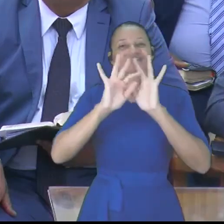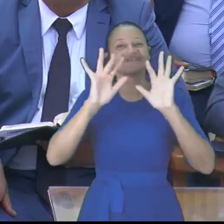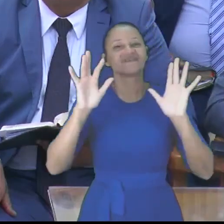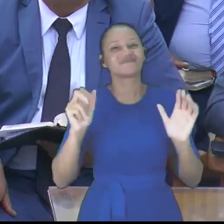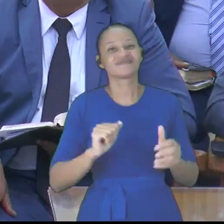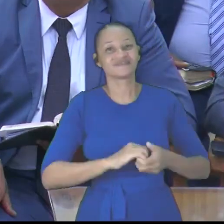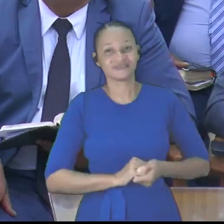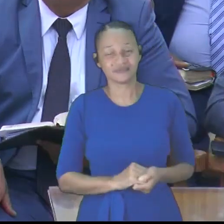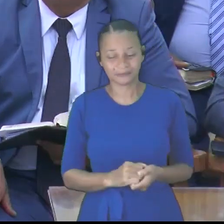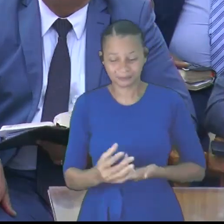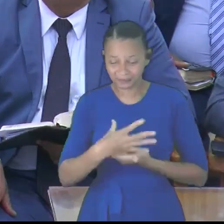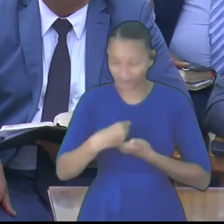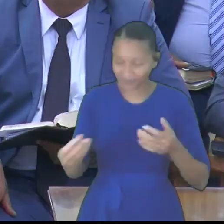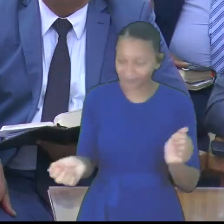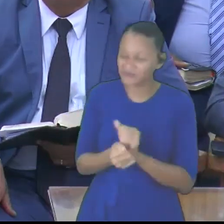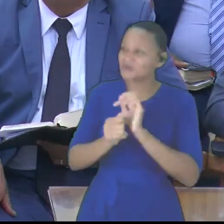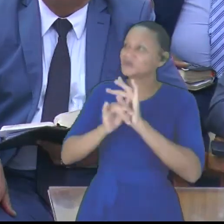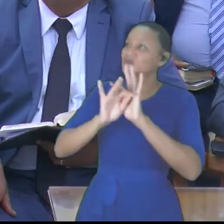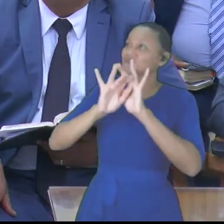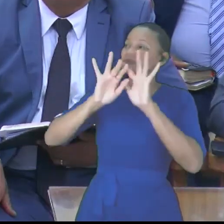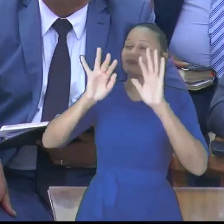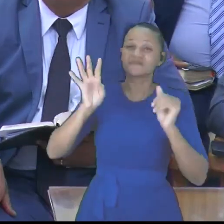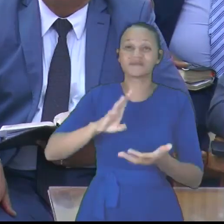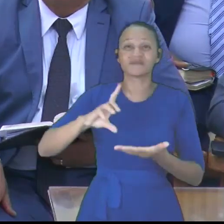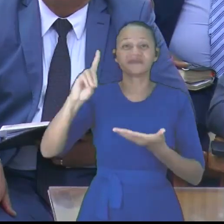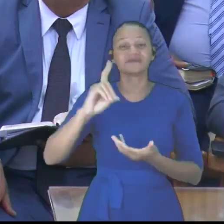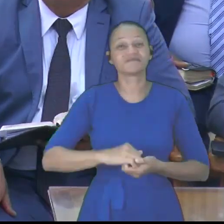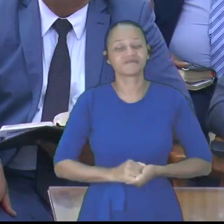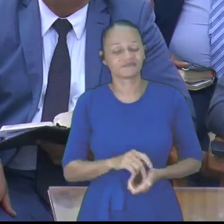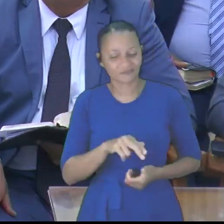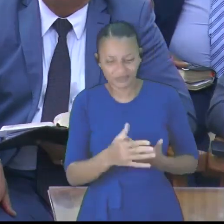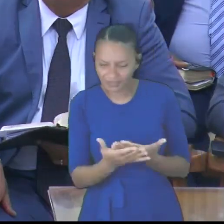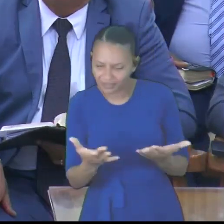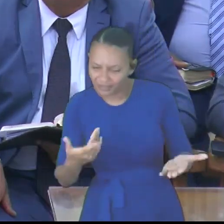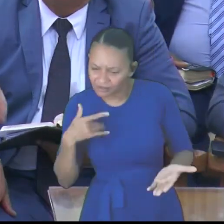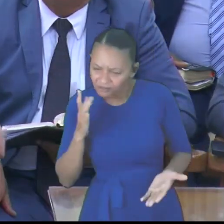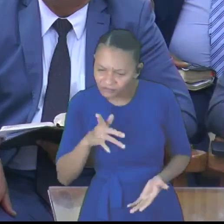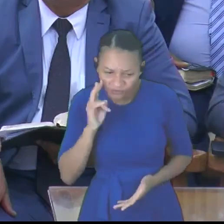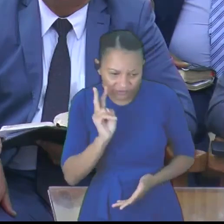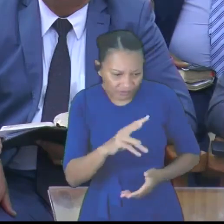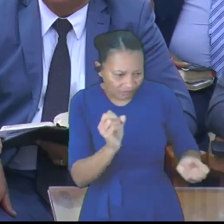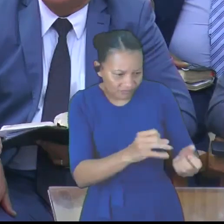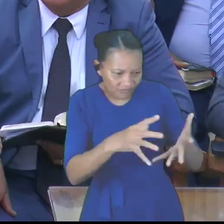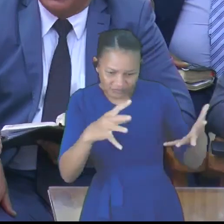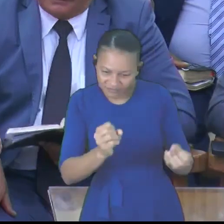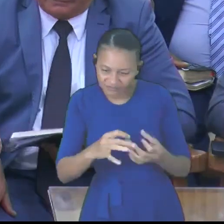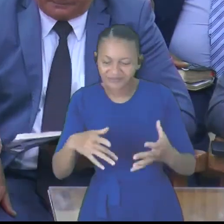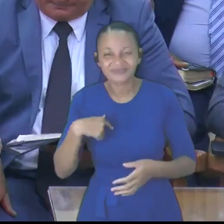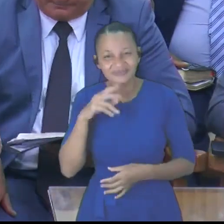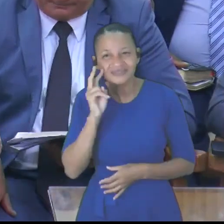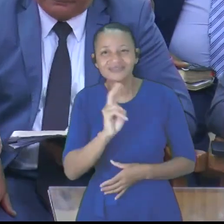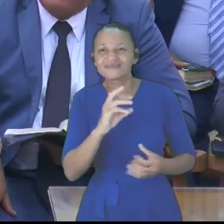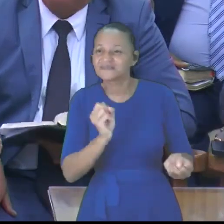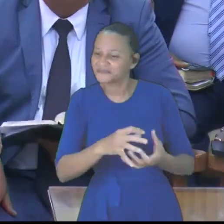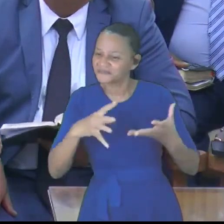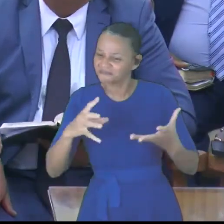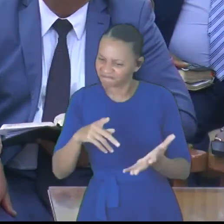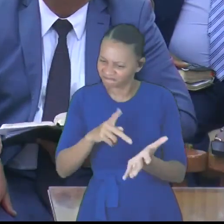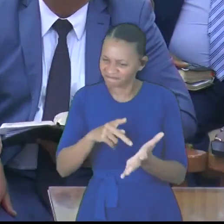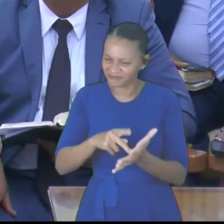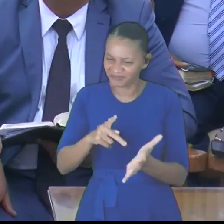Dá para dizer glória para Deus? Dá para dizer glória para Deus? Irmão, eu já vi milagre. Eu já vi milagre